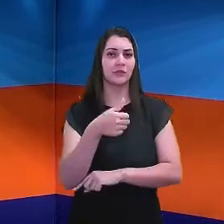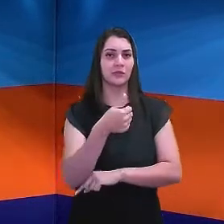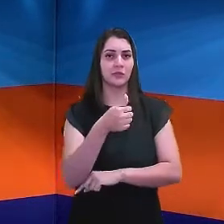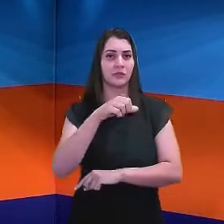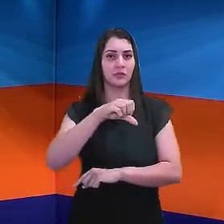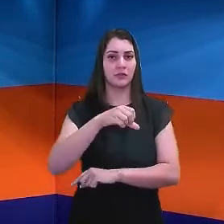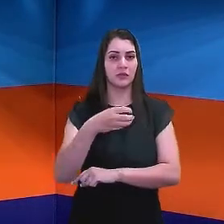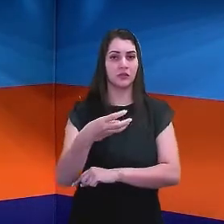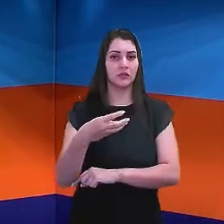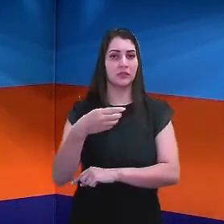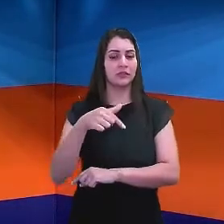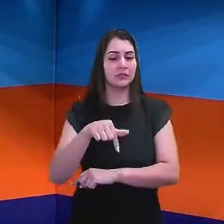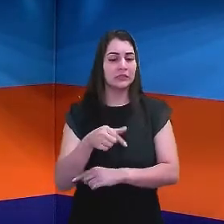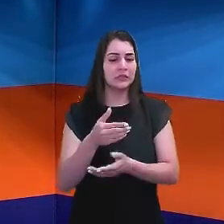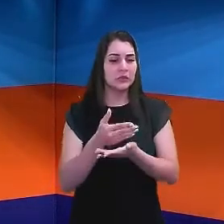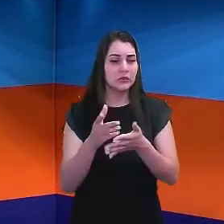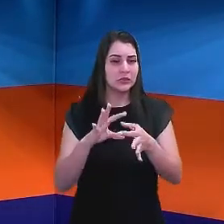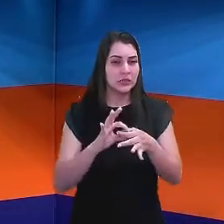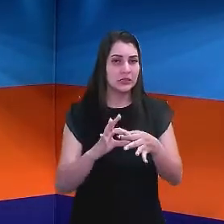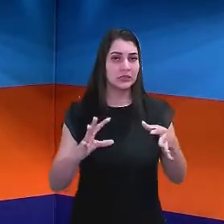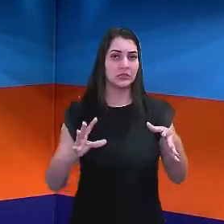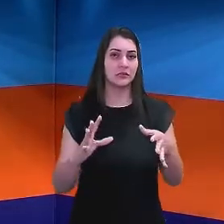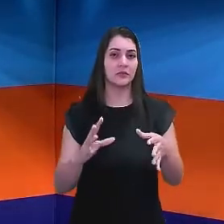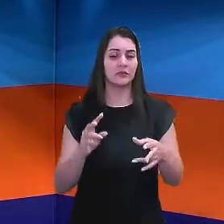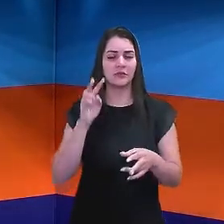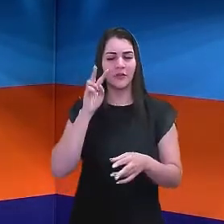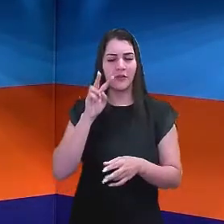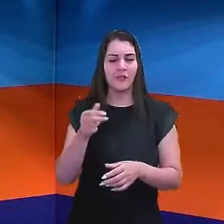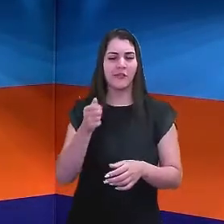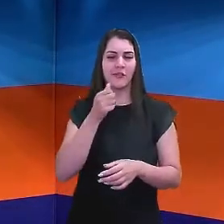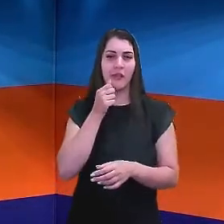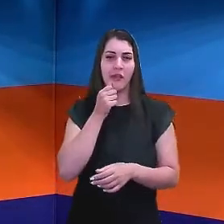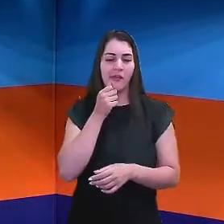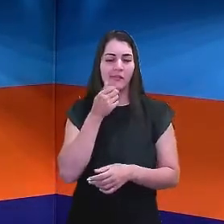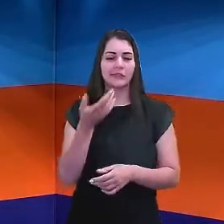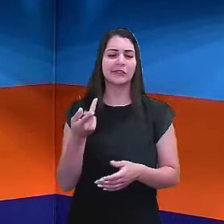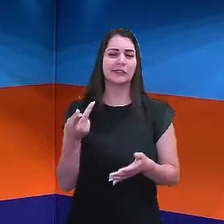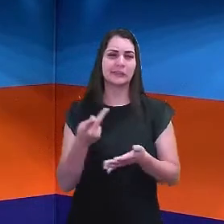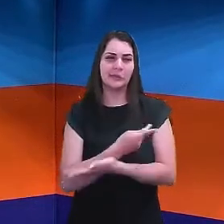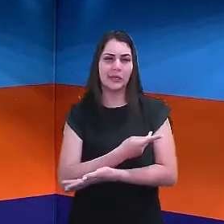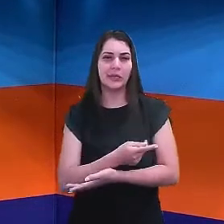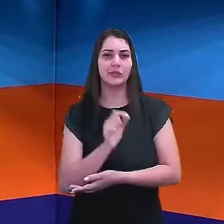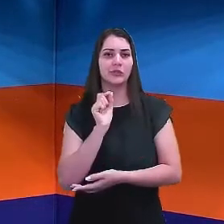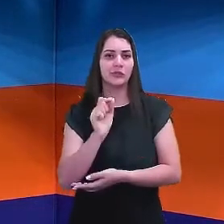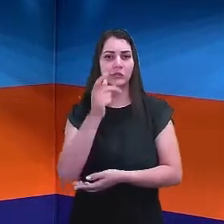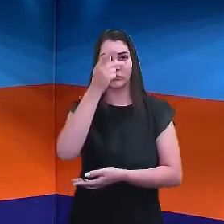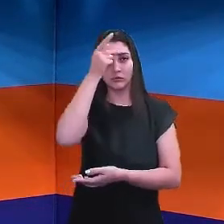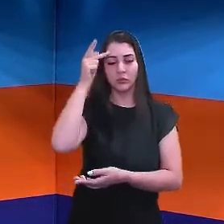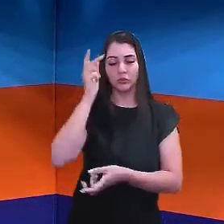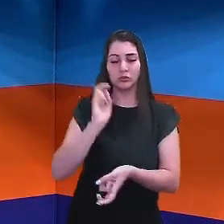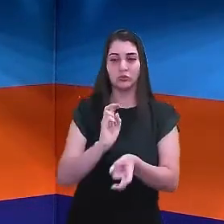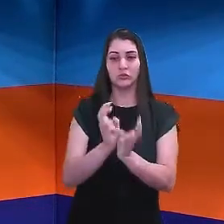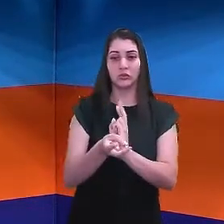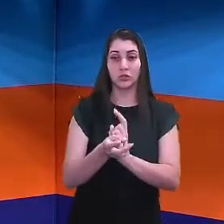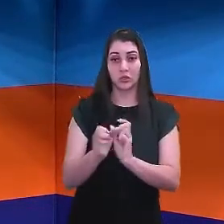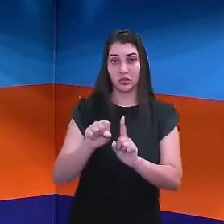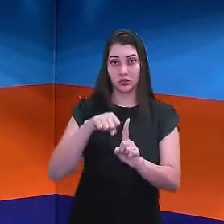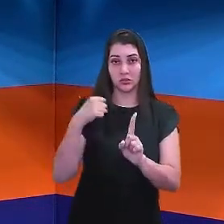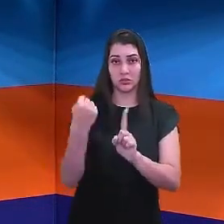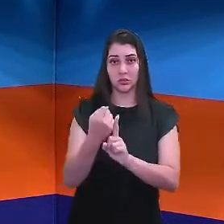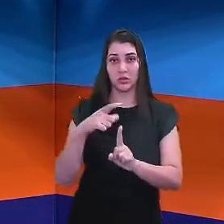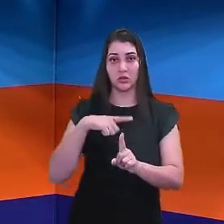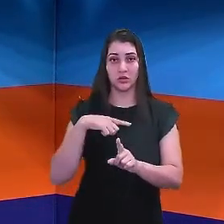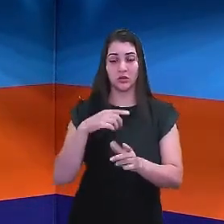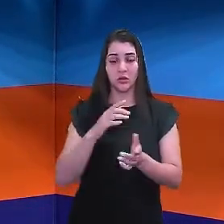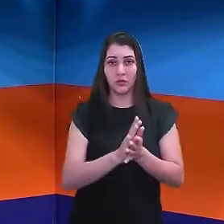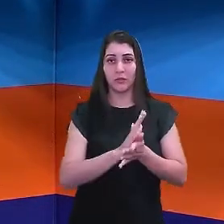a ser liberado. Mas assim, foi visto ainda com maus olhos. Quem era capoeirista, a sociedade tinha um certo preconceito. Mas veja como